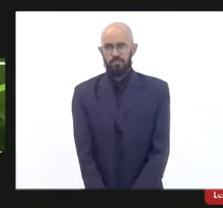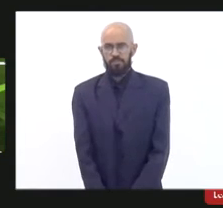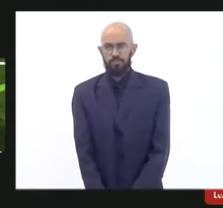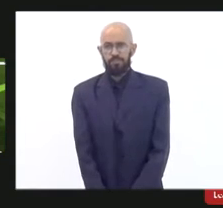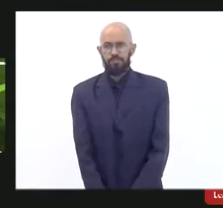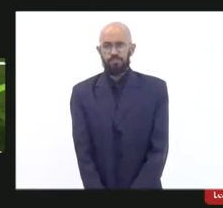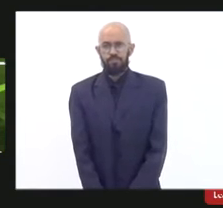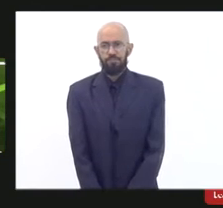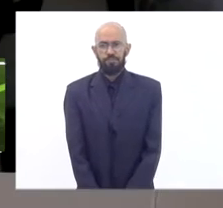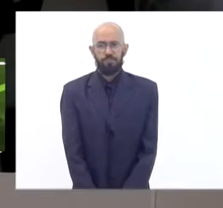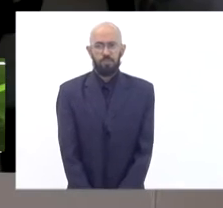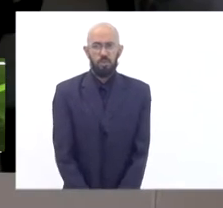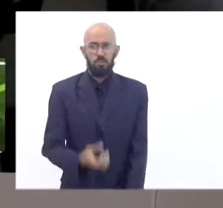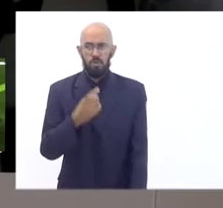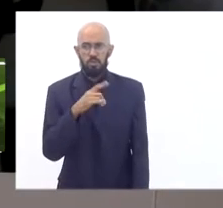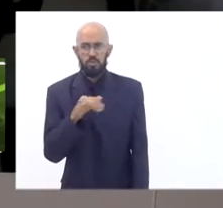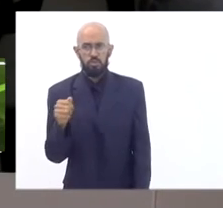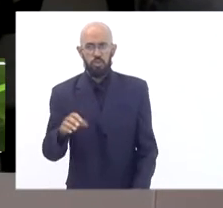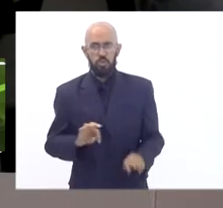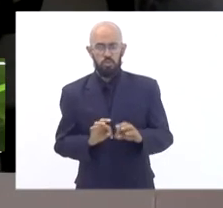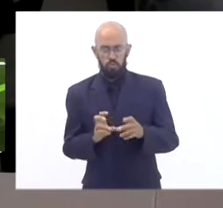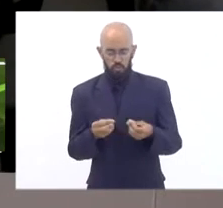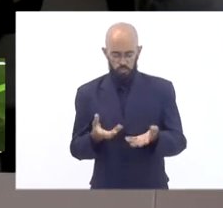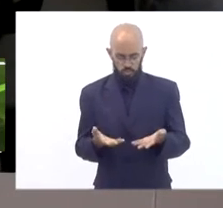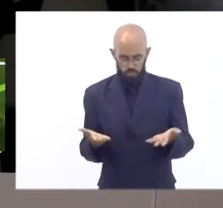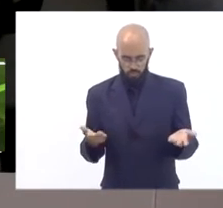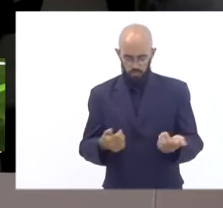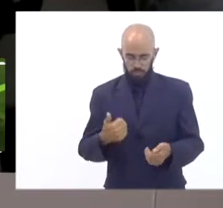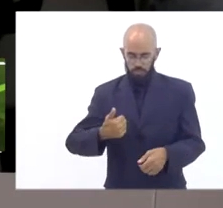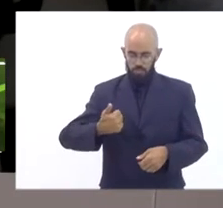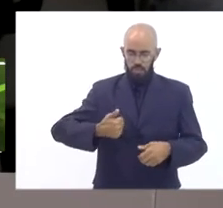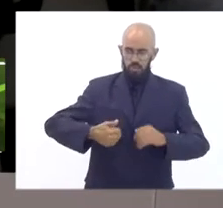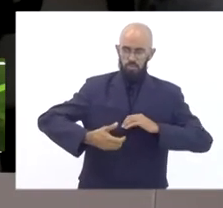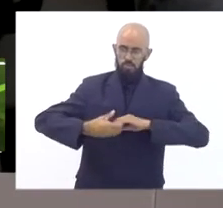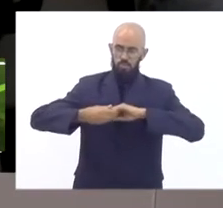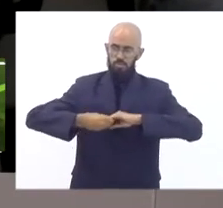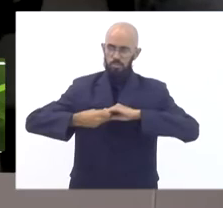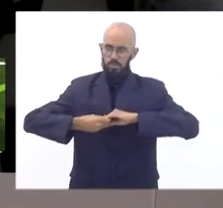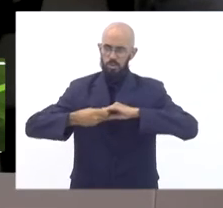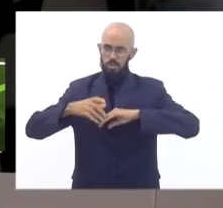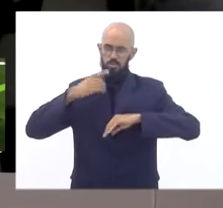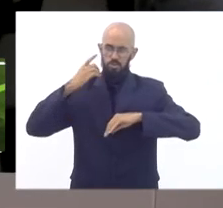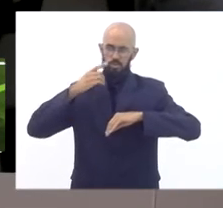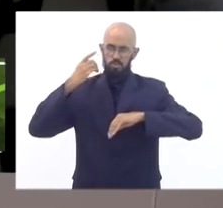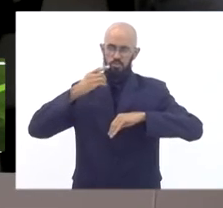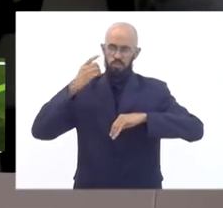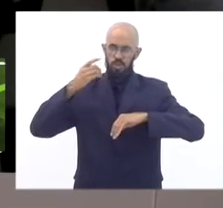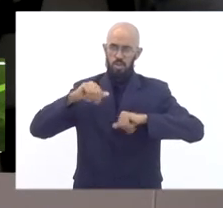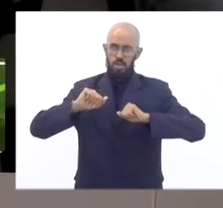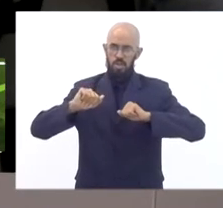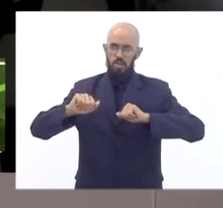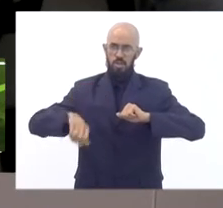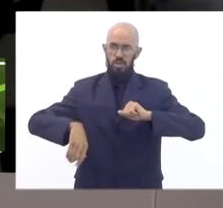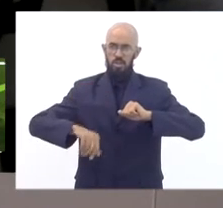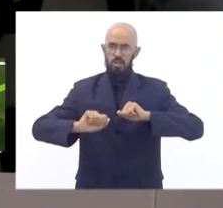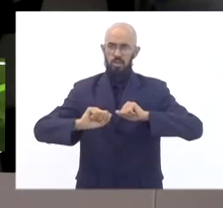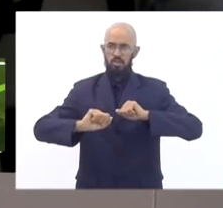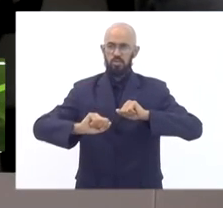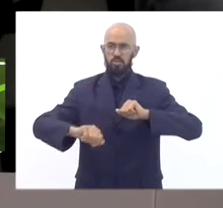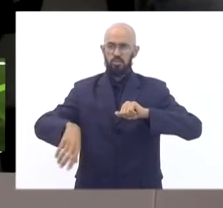senhor. Bom dia a todos. Primeiramente, cumprimentar aqui os parlamentares presentes na pessoa da deputada presidente,